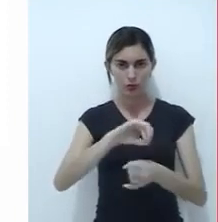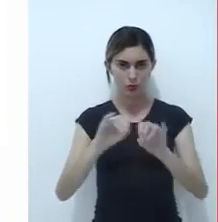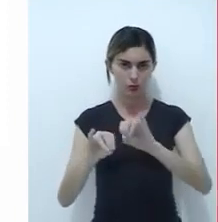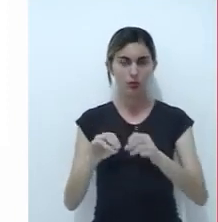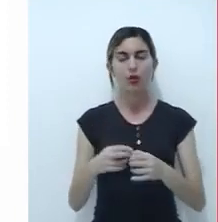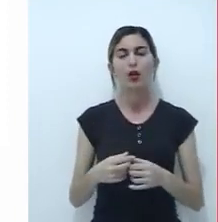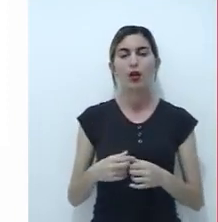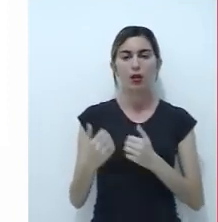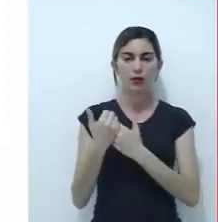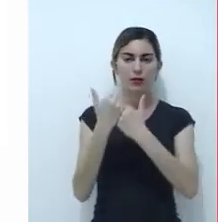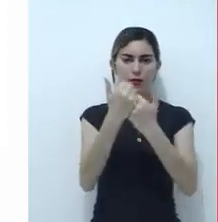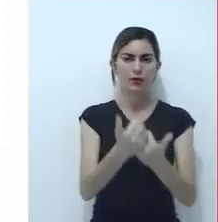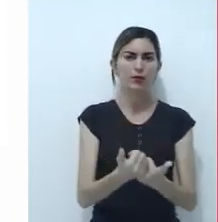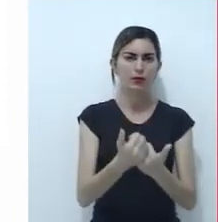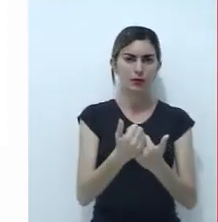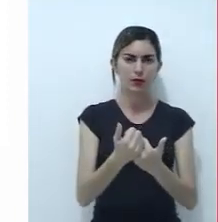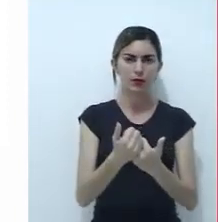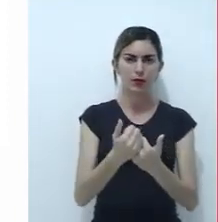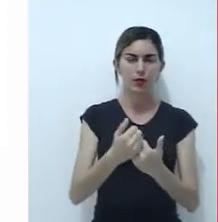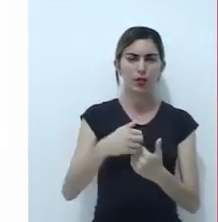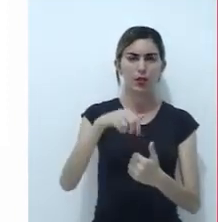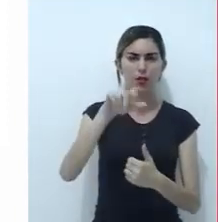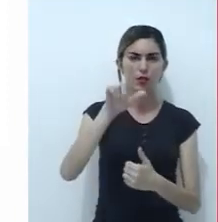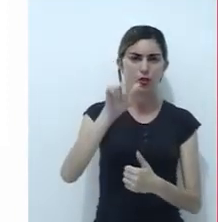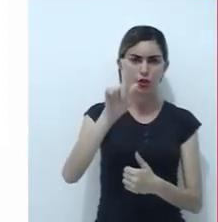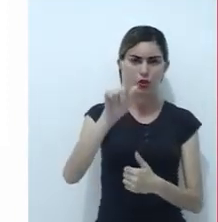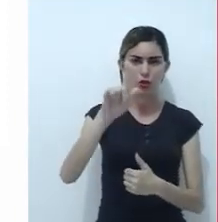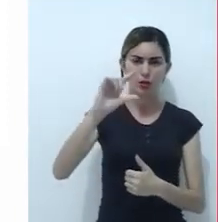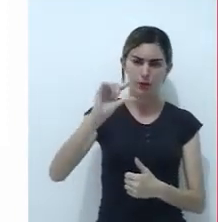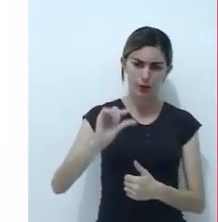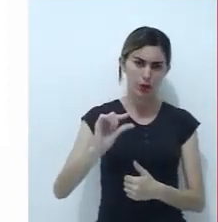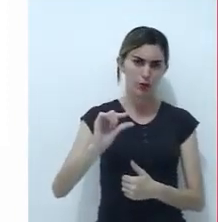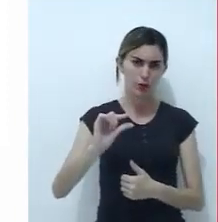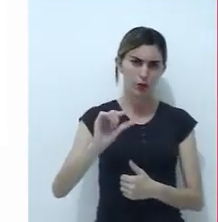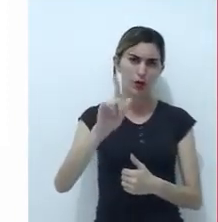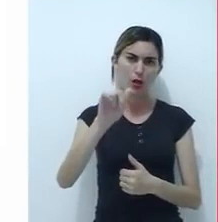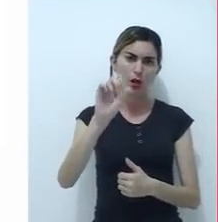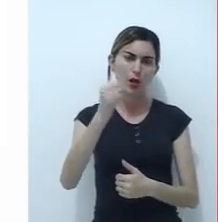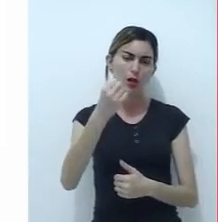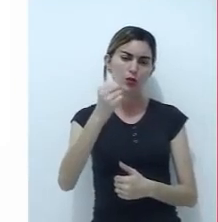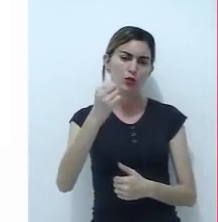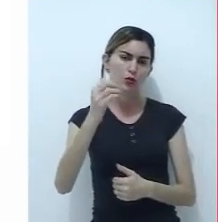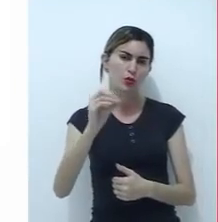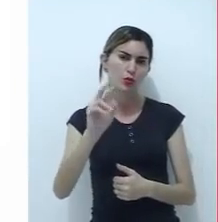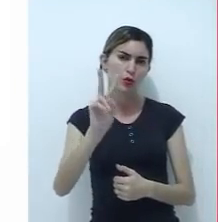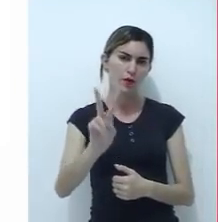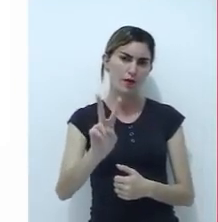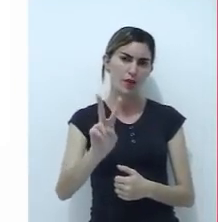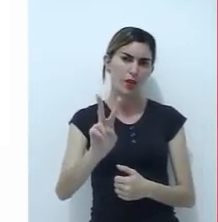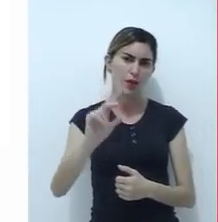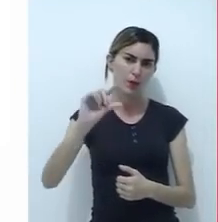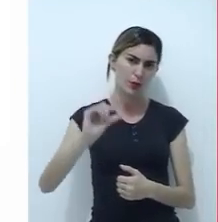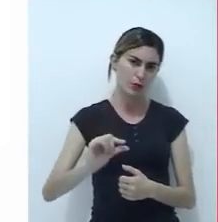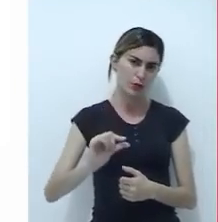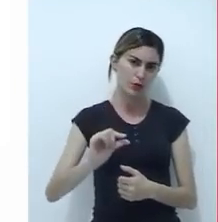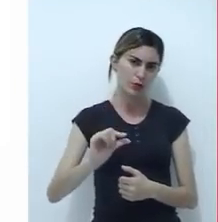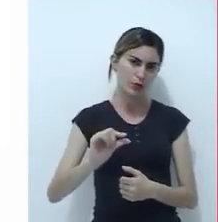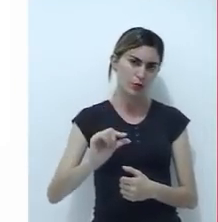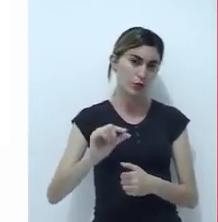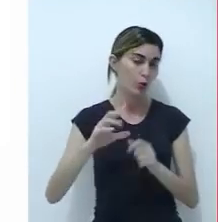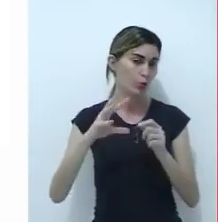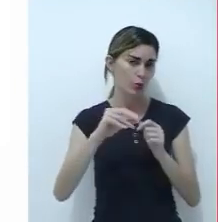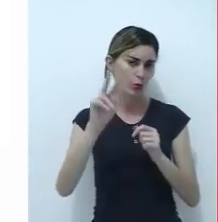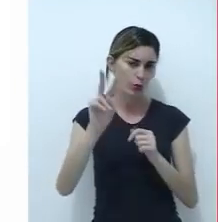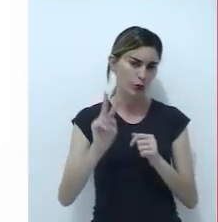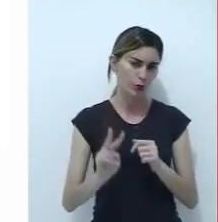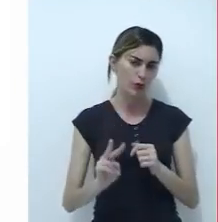substâncias são representadas por letra G minúsculo, quer dizer gasoso. O V minúsculo, todas